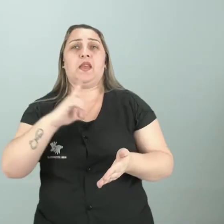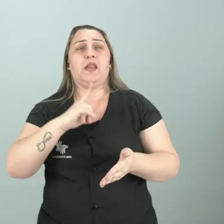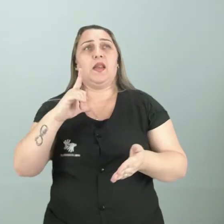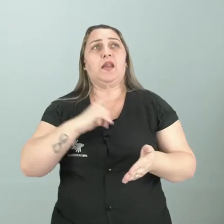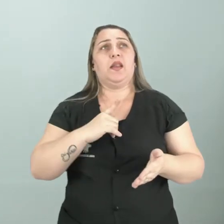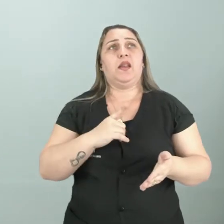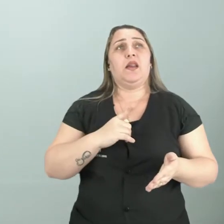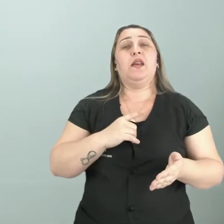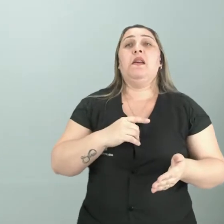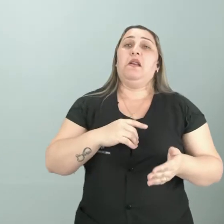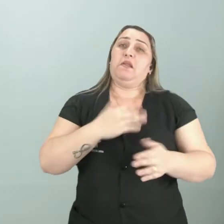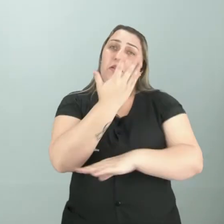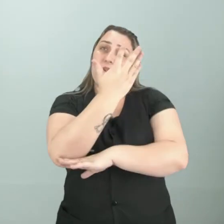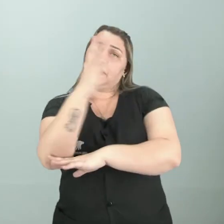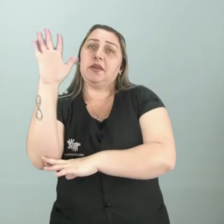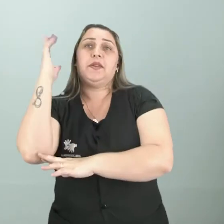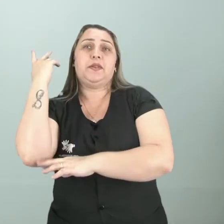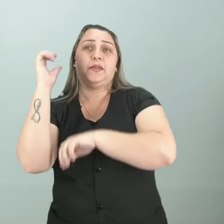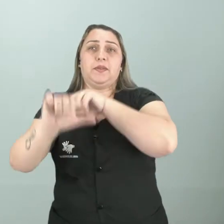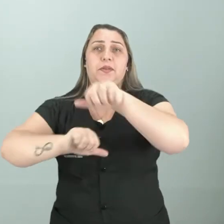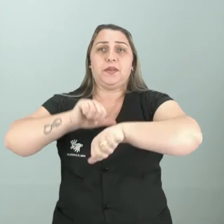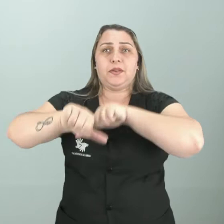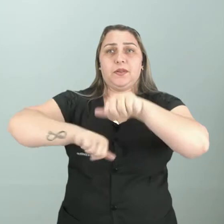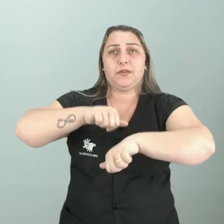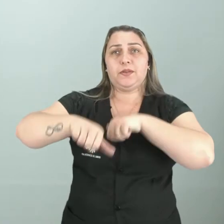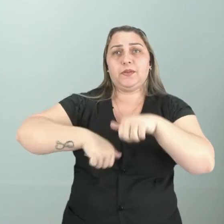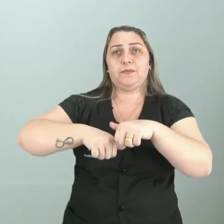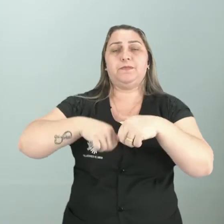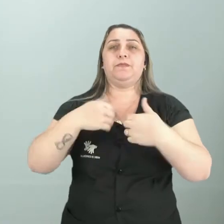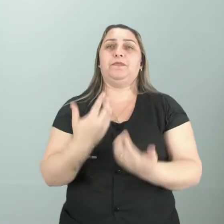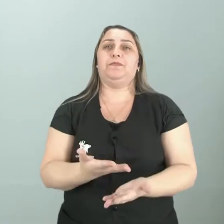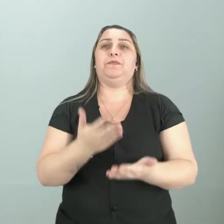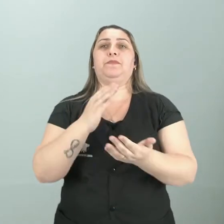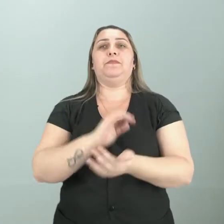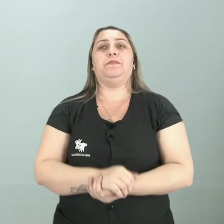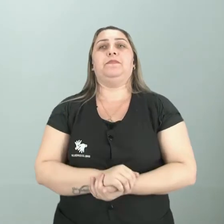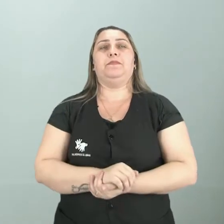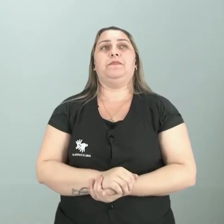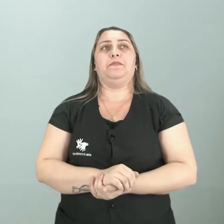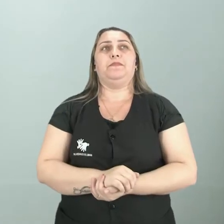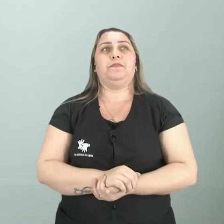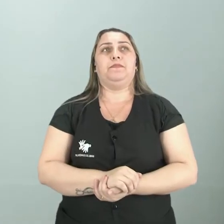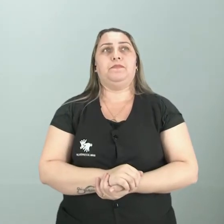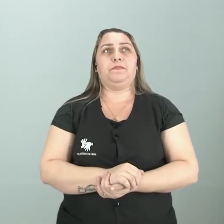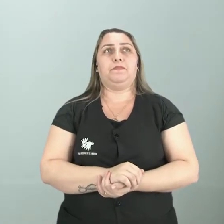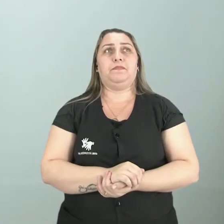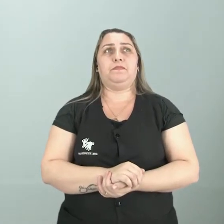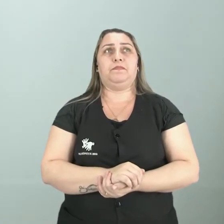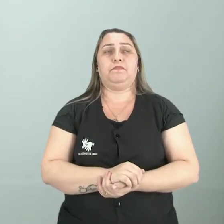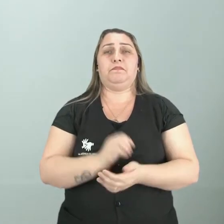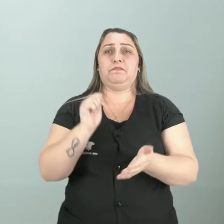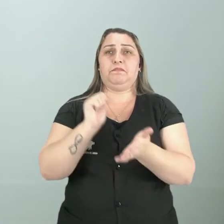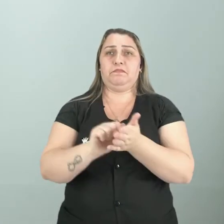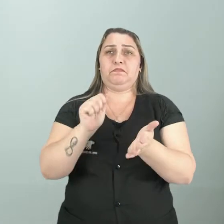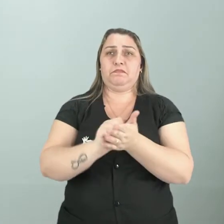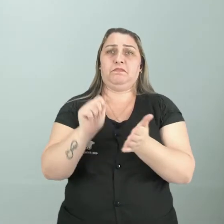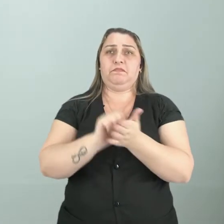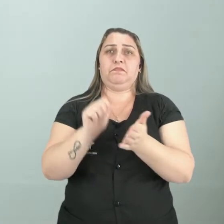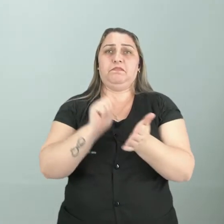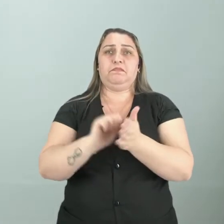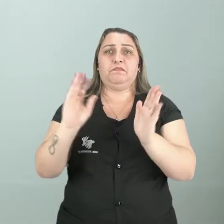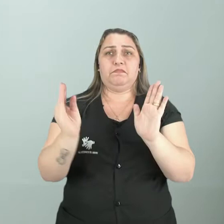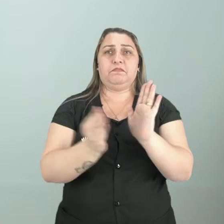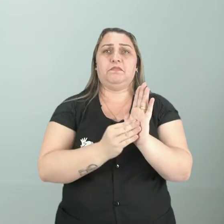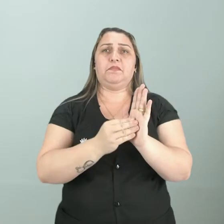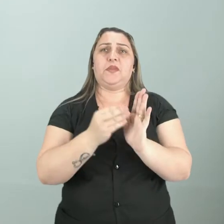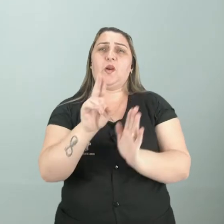de paisagem? Nós temos uma paisagem modificada, isso mesmo. Vamos escrever aqui, vamos